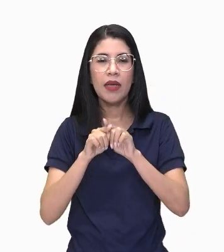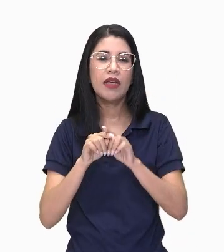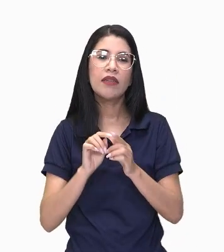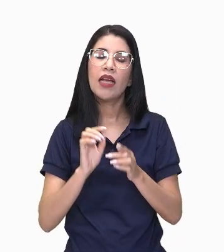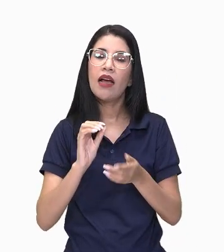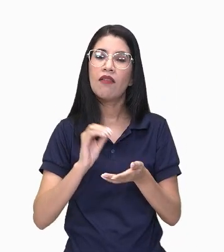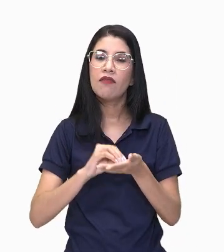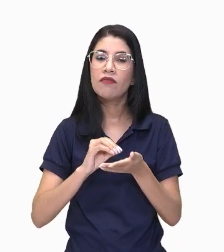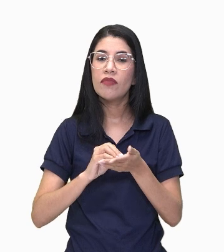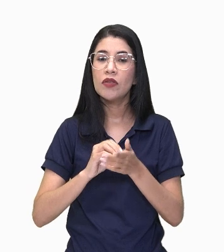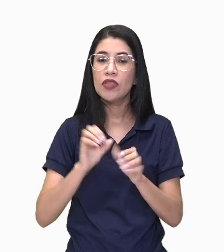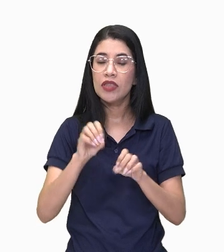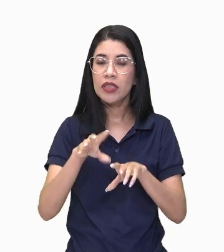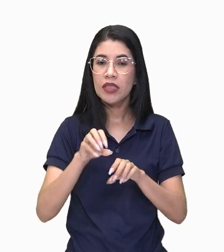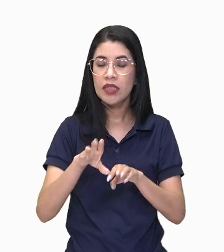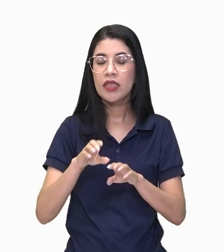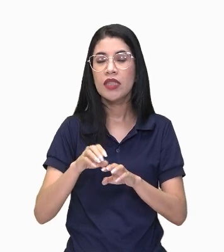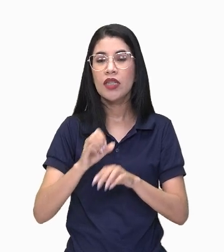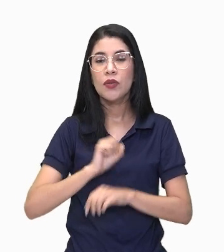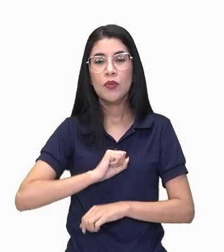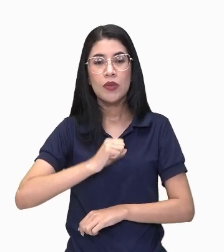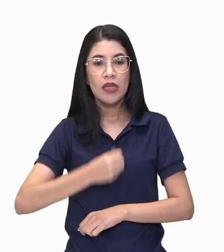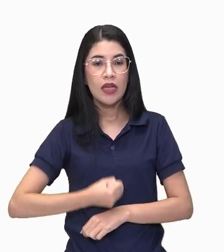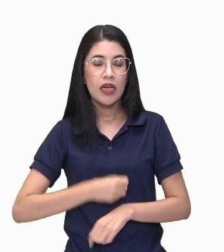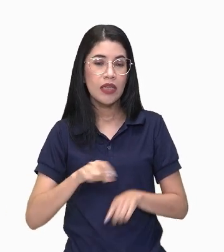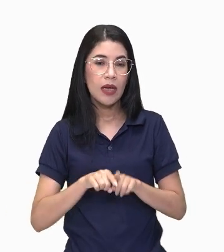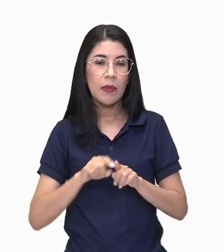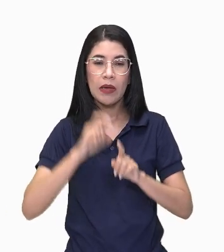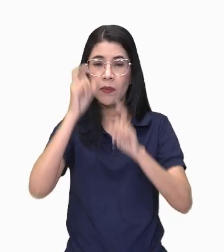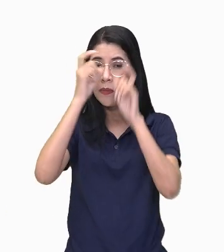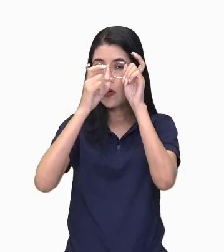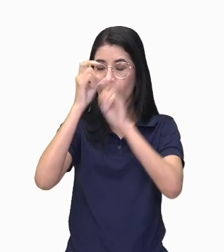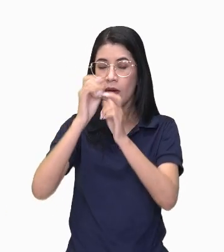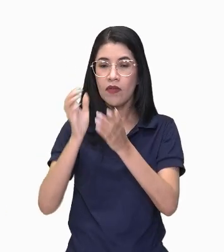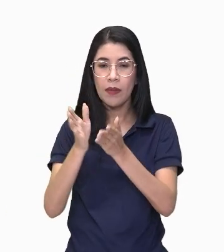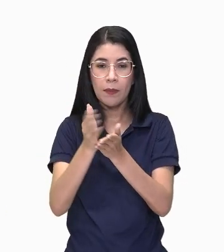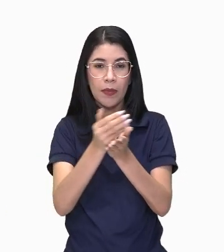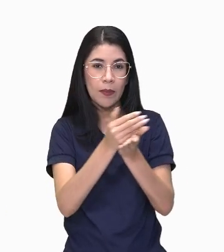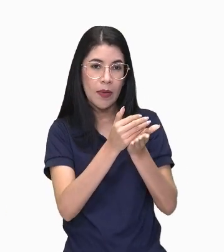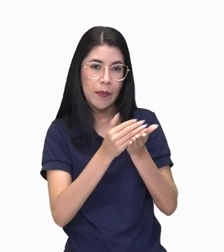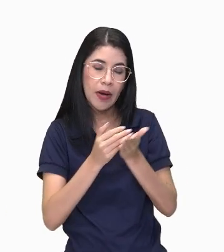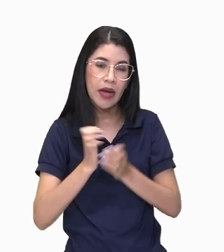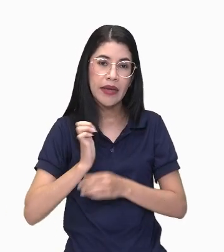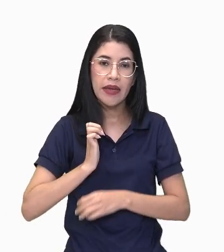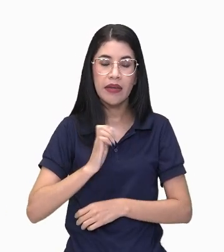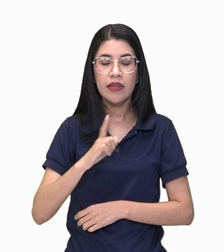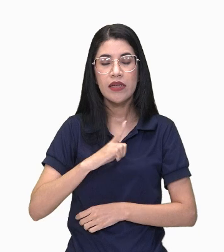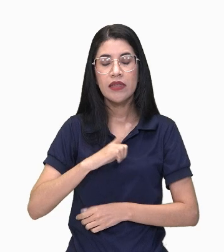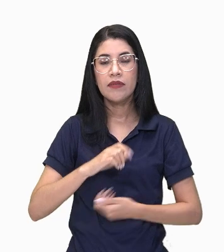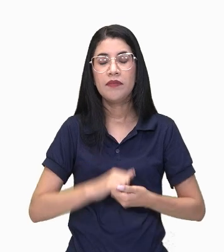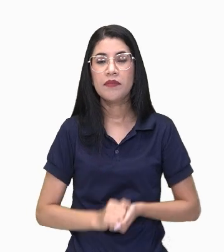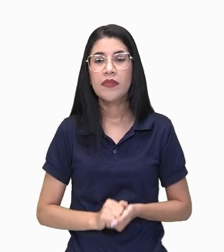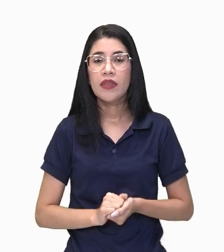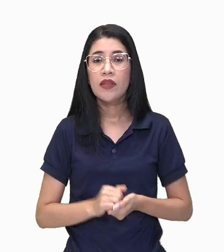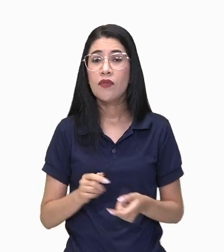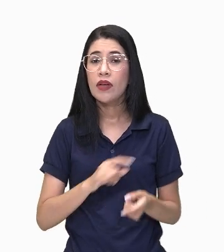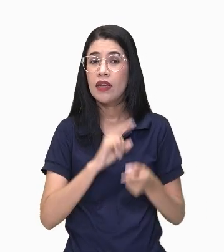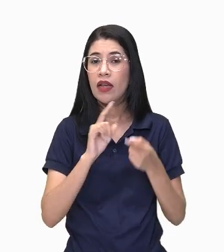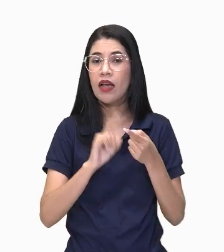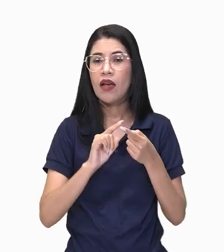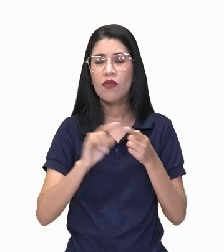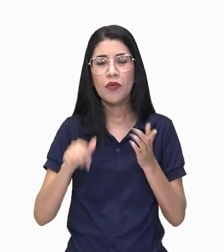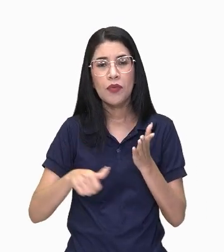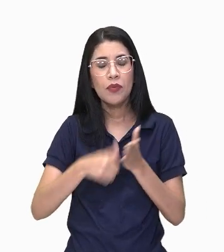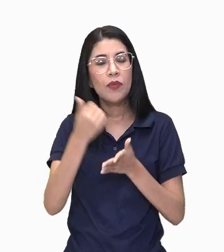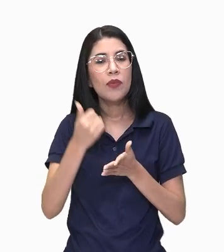sua preocupação em acumular riquezas. Então, o primeiro camarada, o primeiro reformador, o